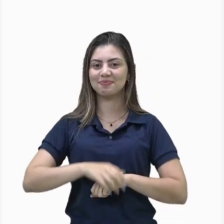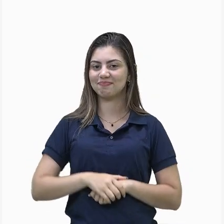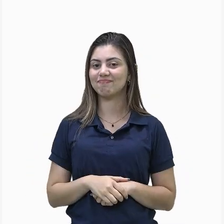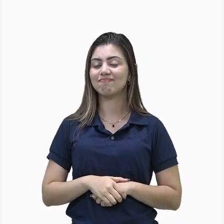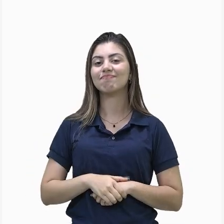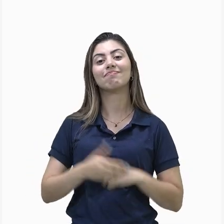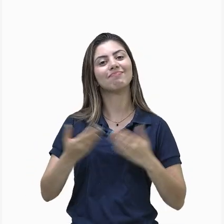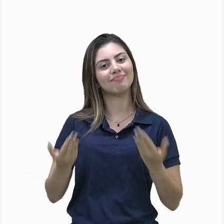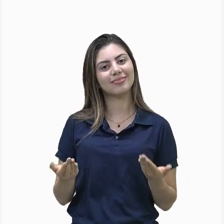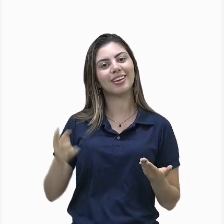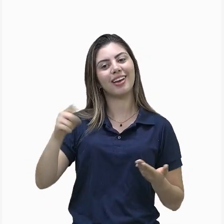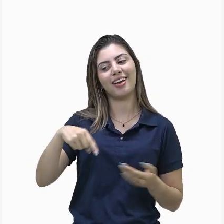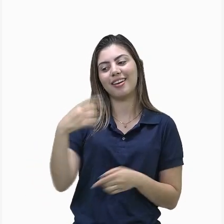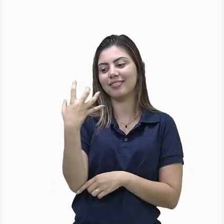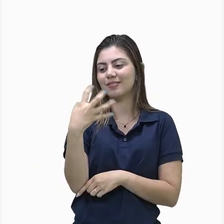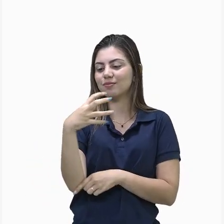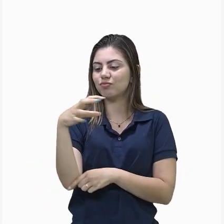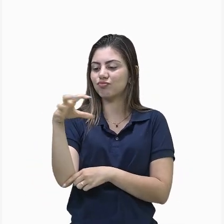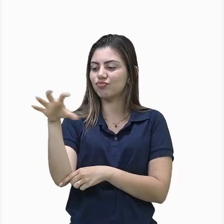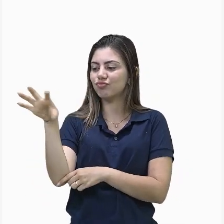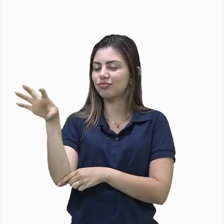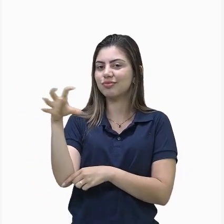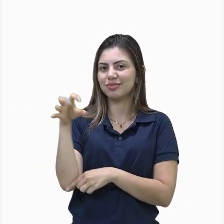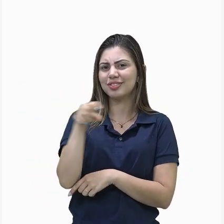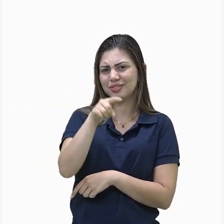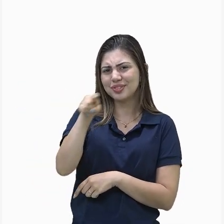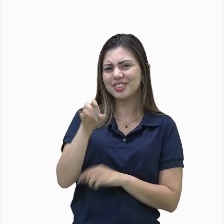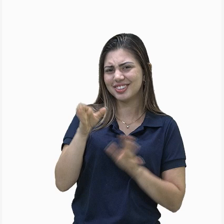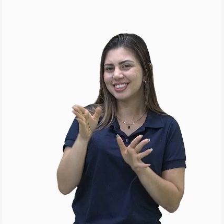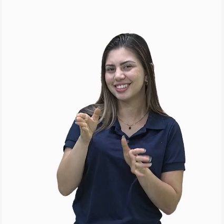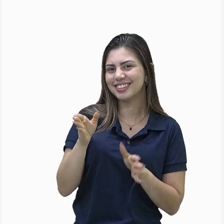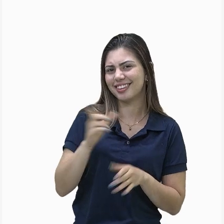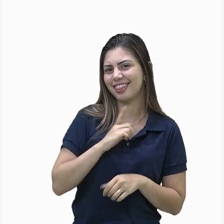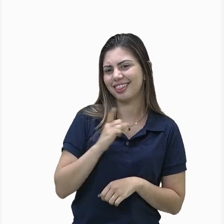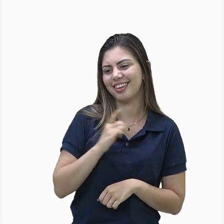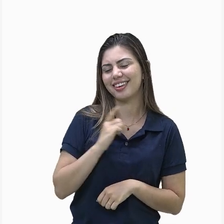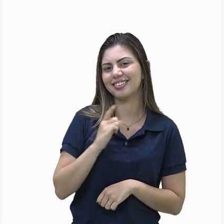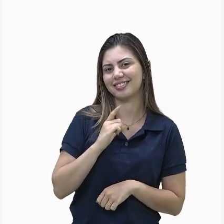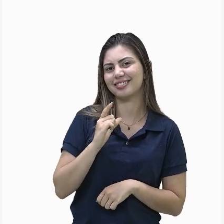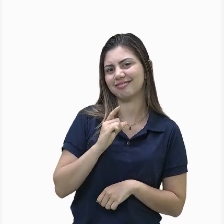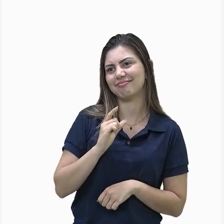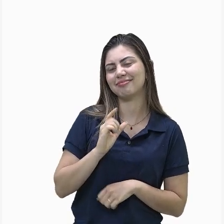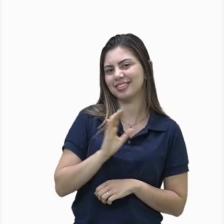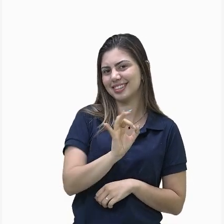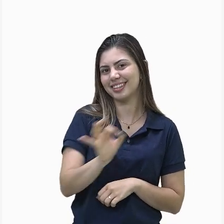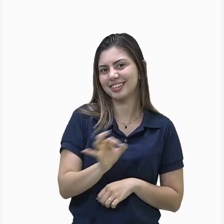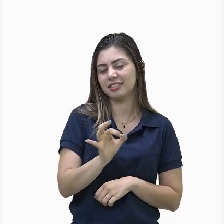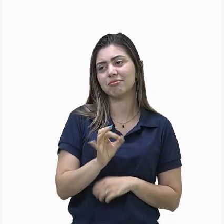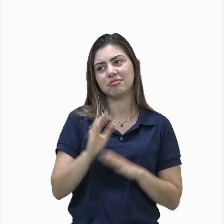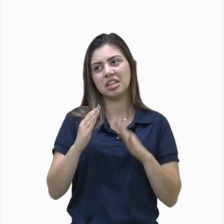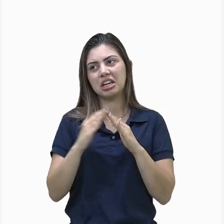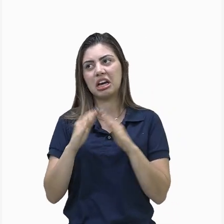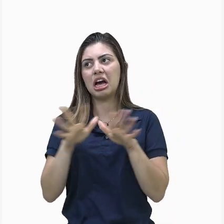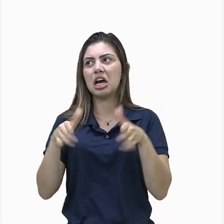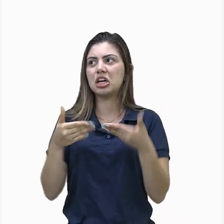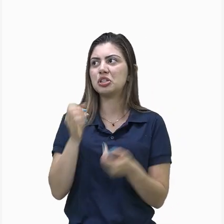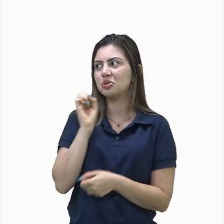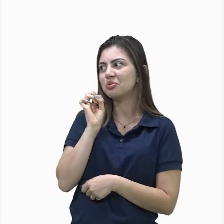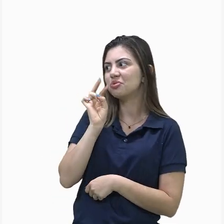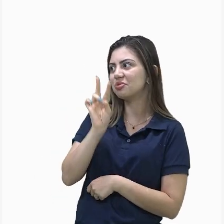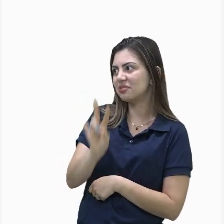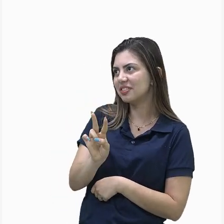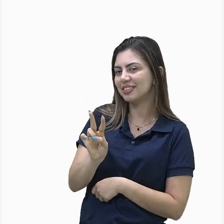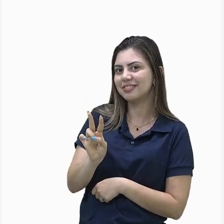os ventiladores, Todo mundo aí já usou um ventilador, em algum momento, ou já viu um ventilador